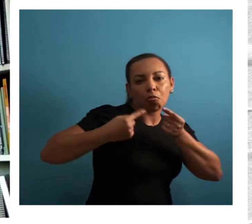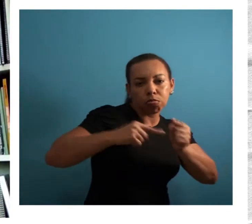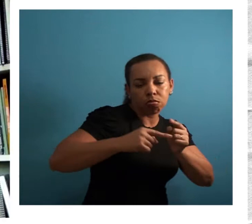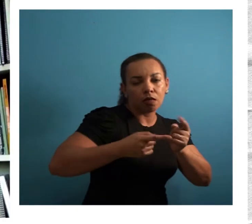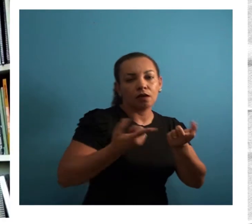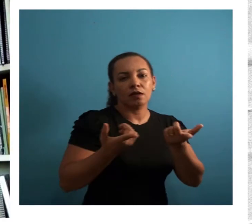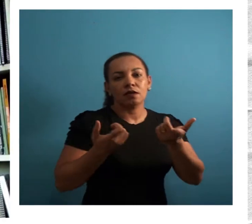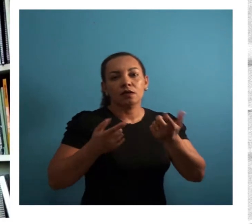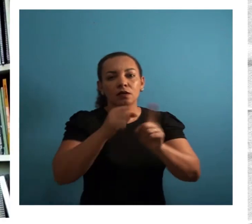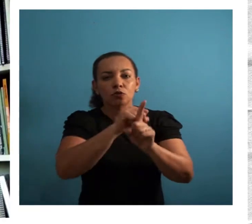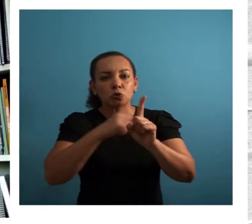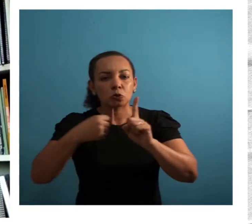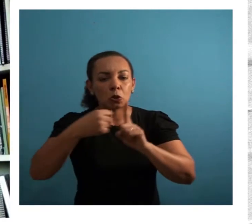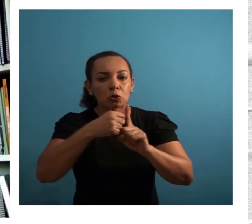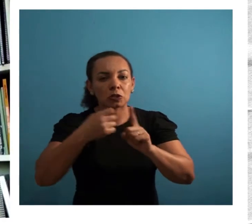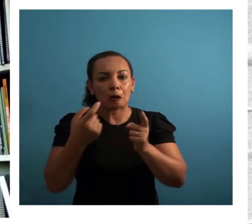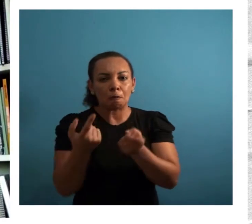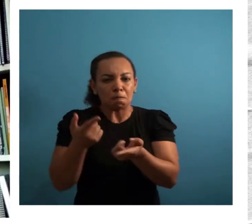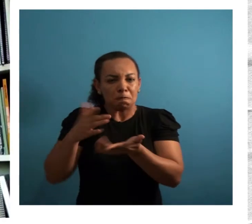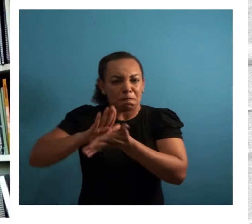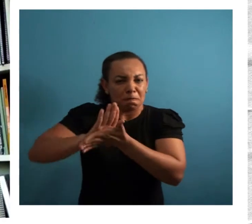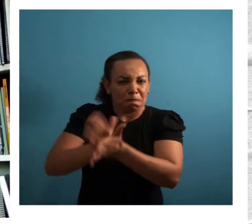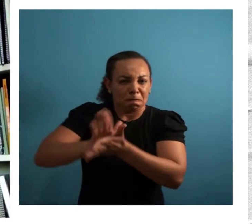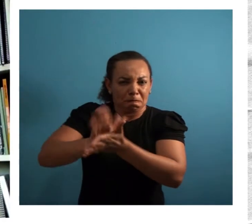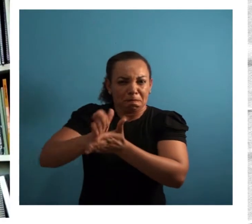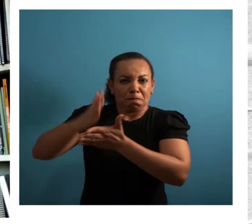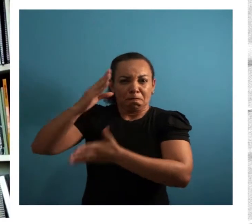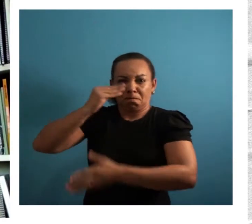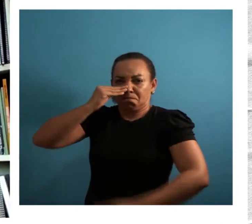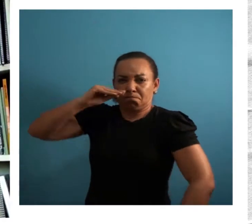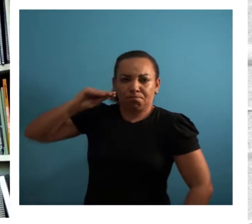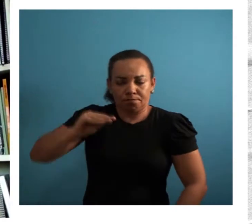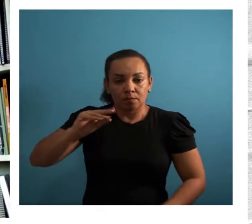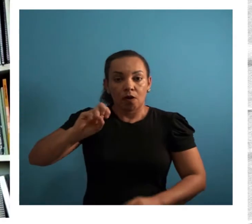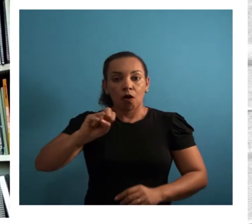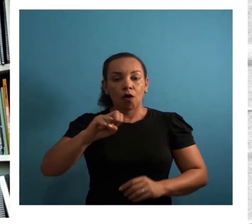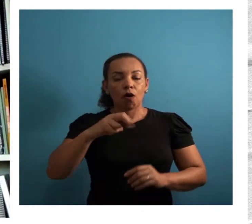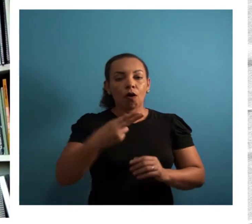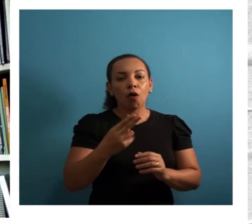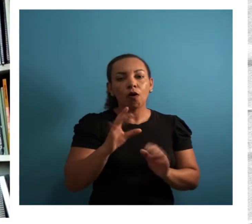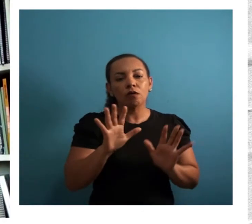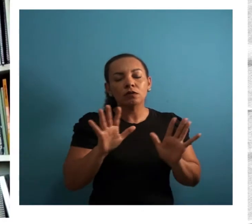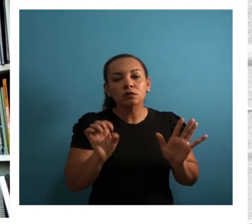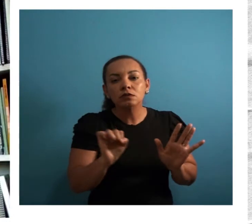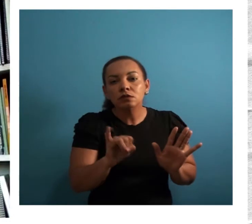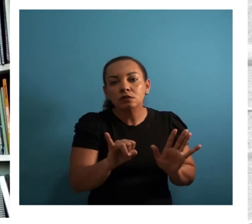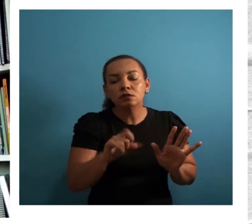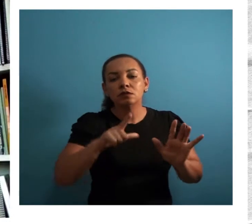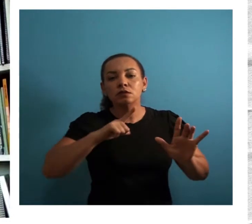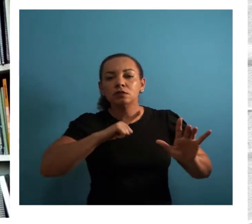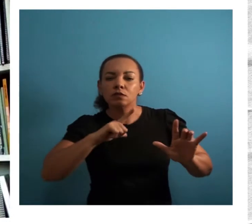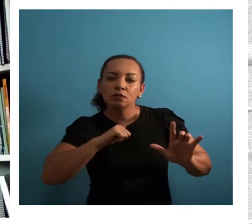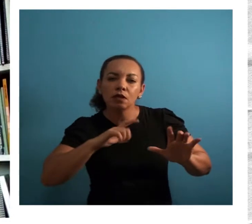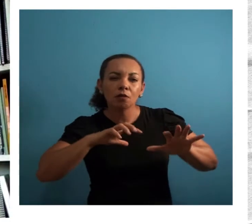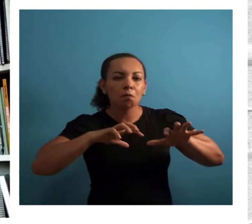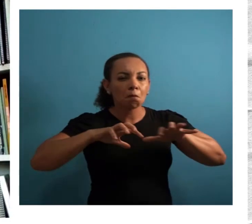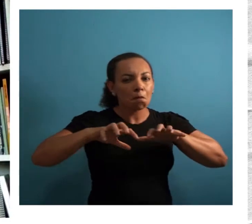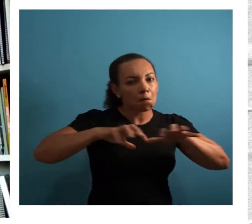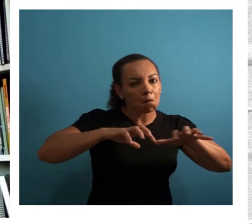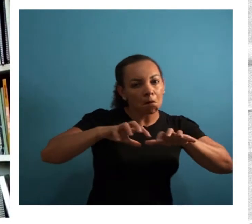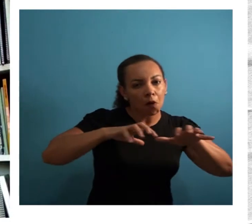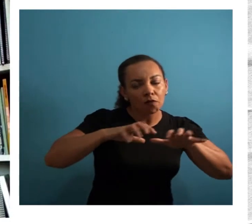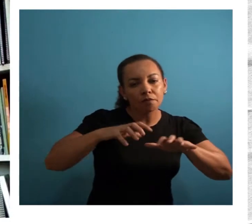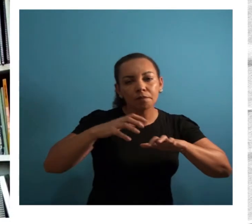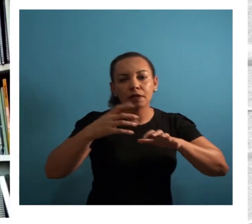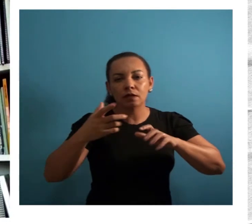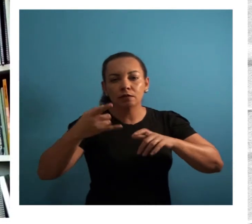voltadas para uma radicalidade mais consequente e ou se por acaso são mobilizações que